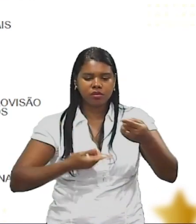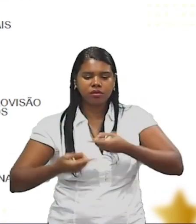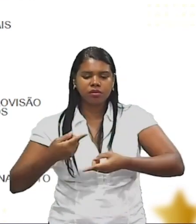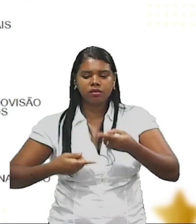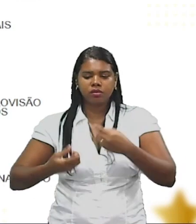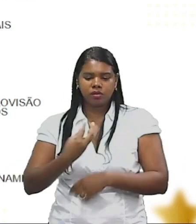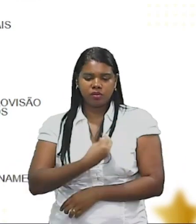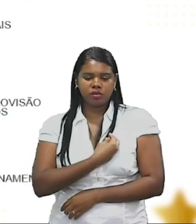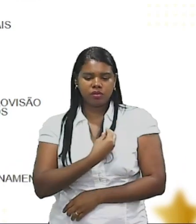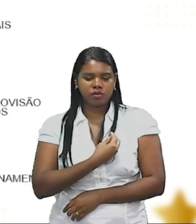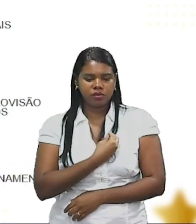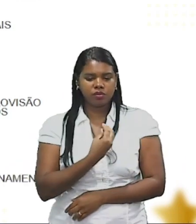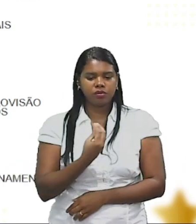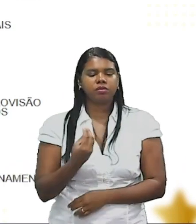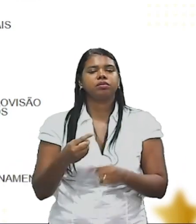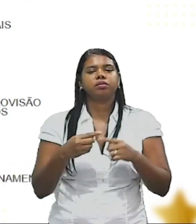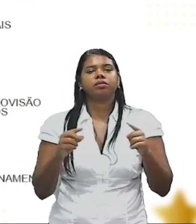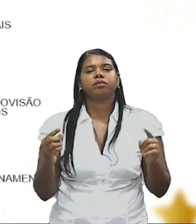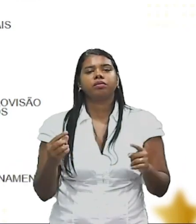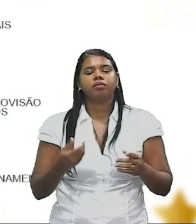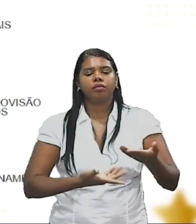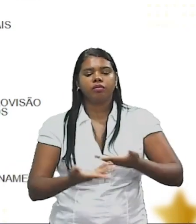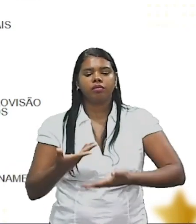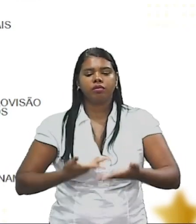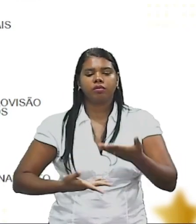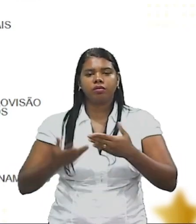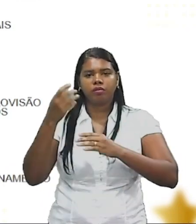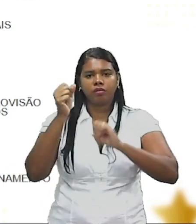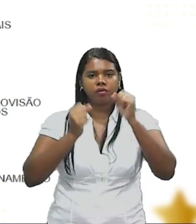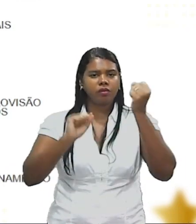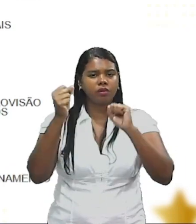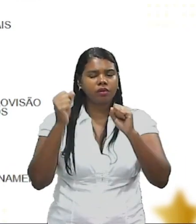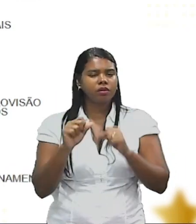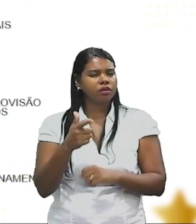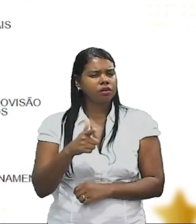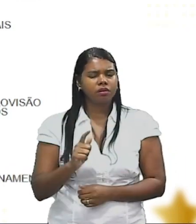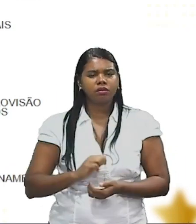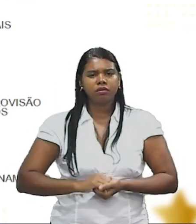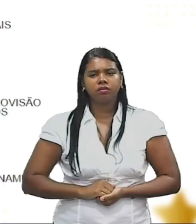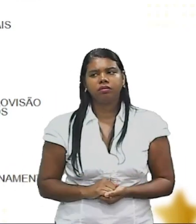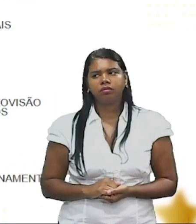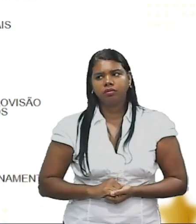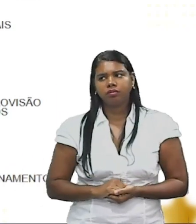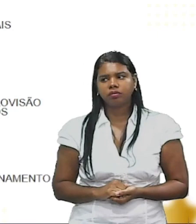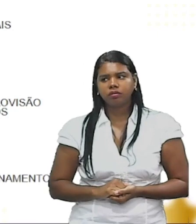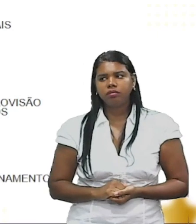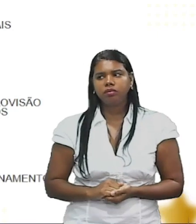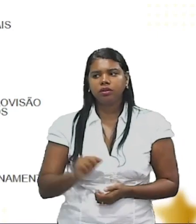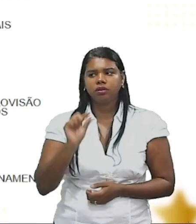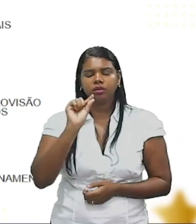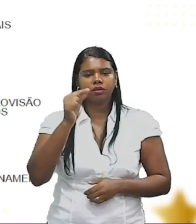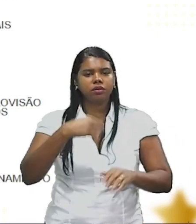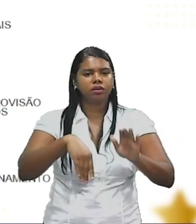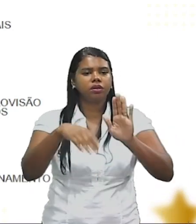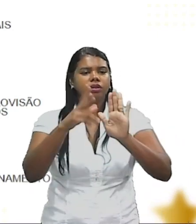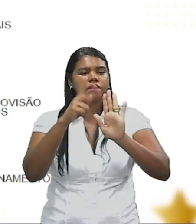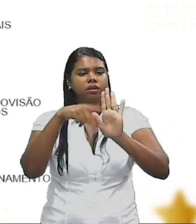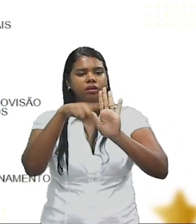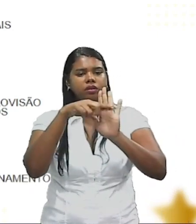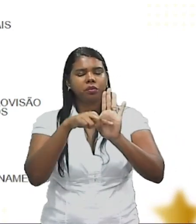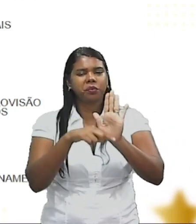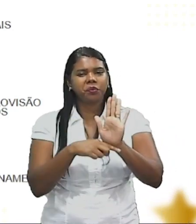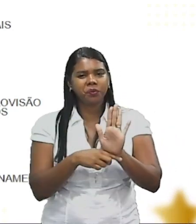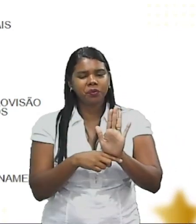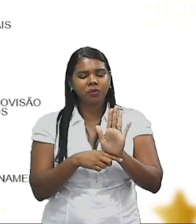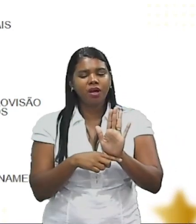de um serviço. Ah, só está no processo de fabricação. Não. Tá desde que do projeto eu vou pensar em lançar um